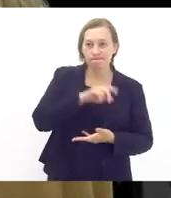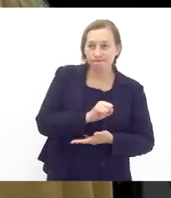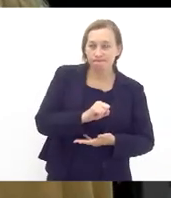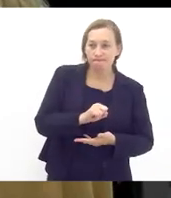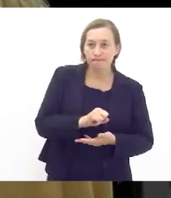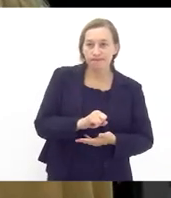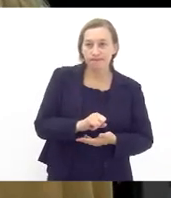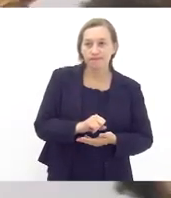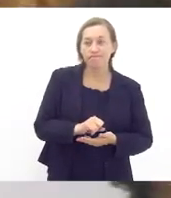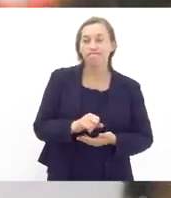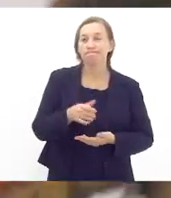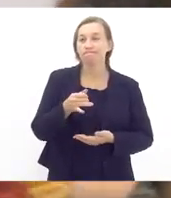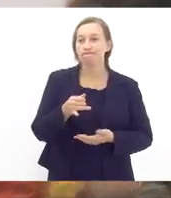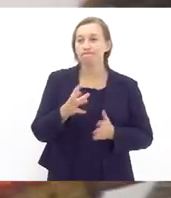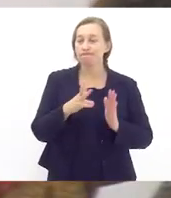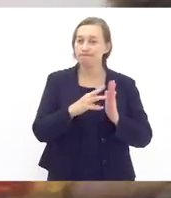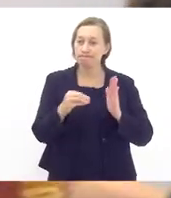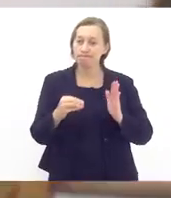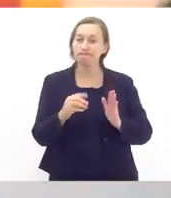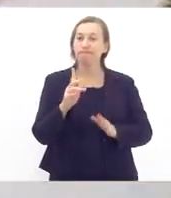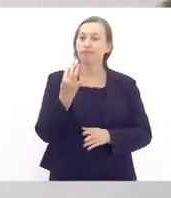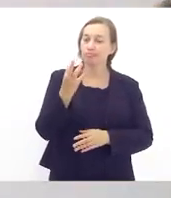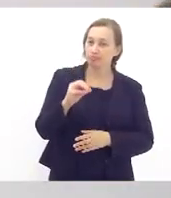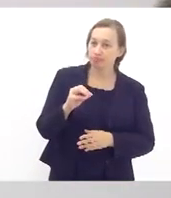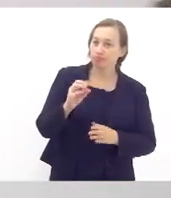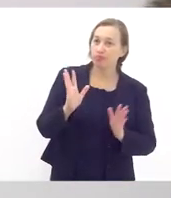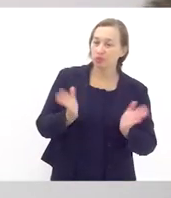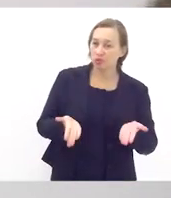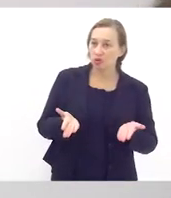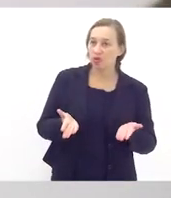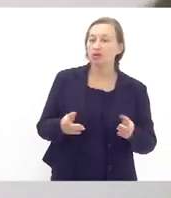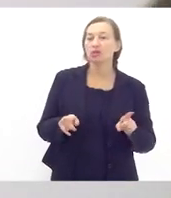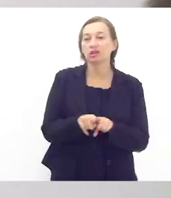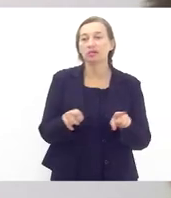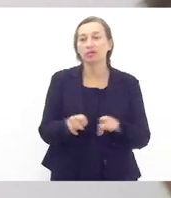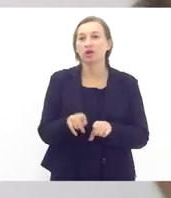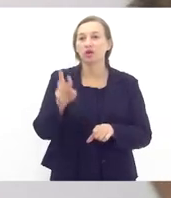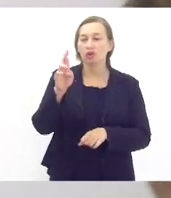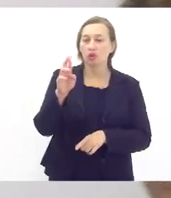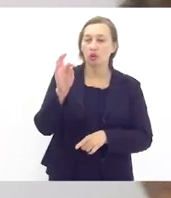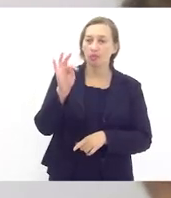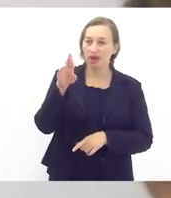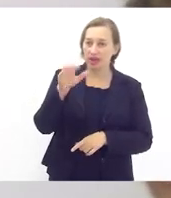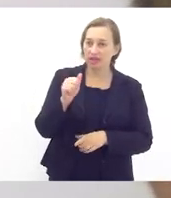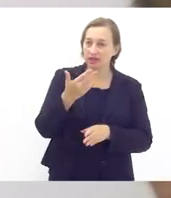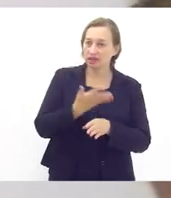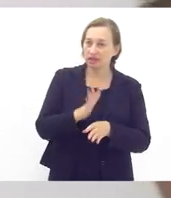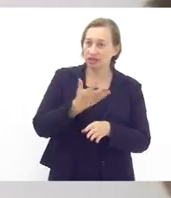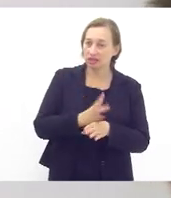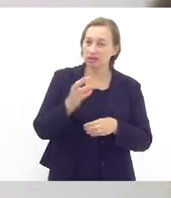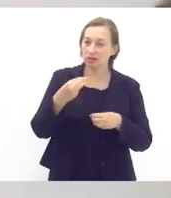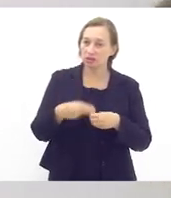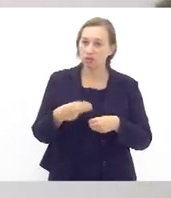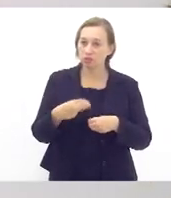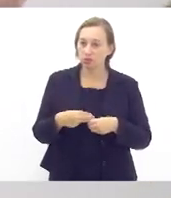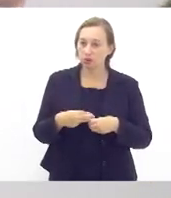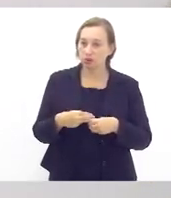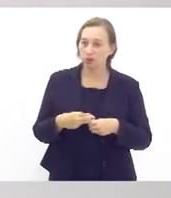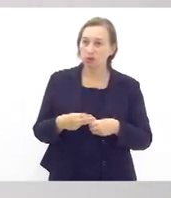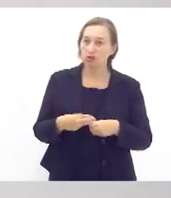a exemplo de que a gente tá com binho hoje aqui e estivemos com a Roberta lá treinando os municípios